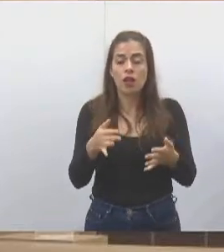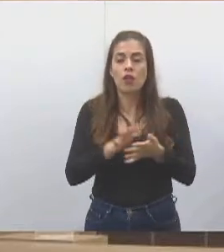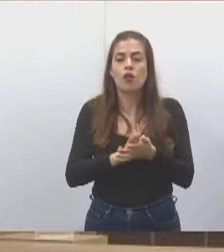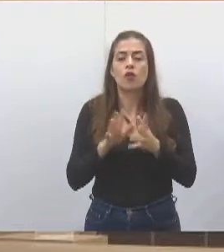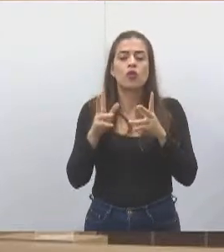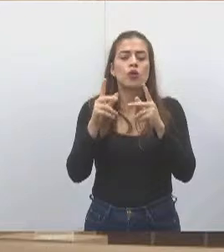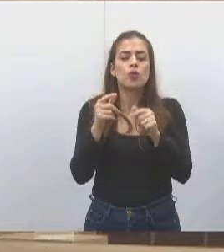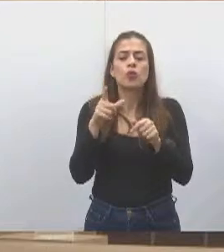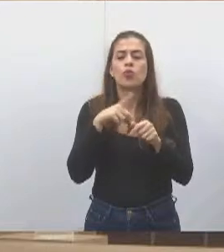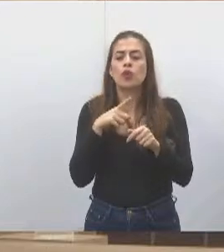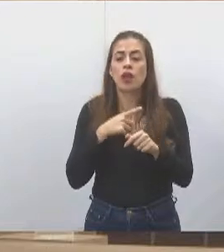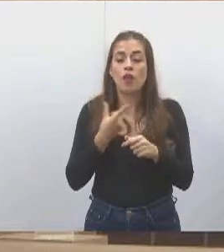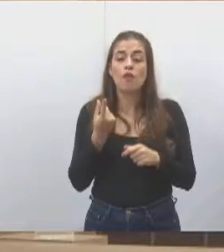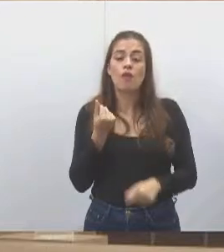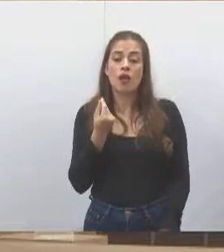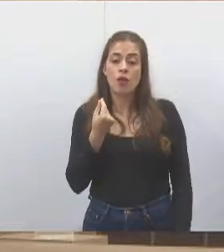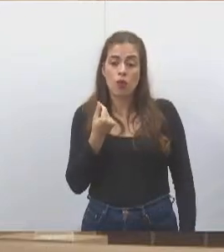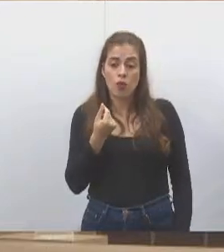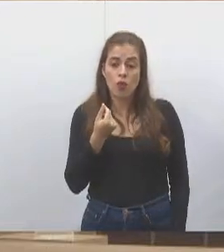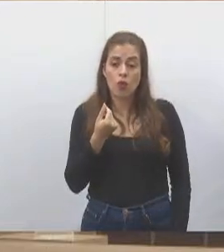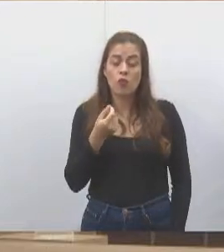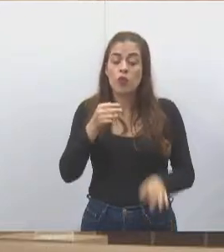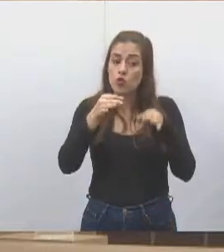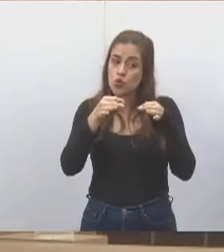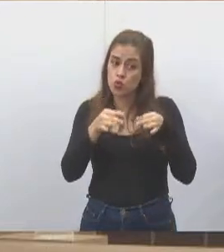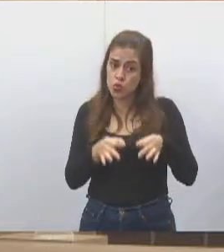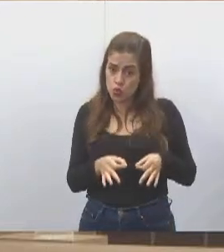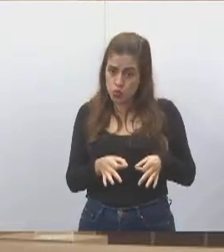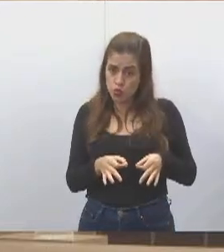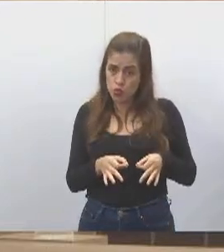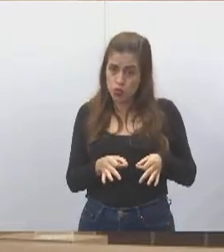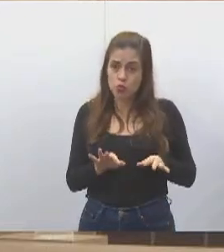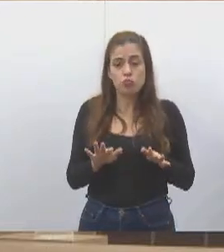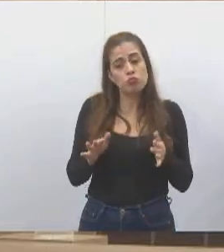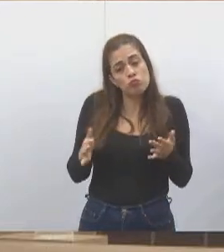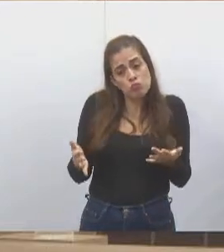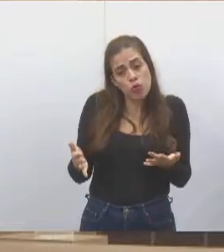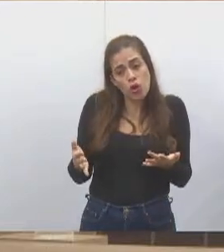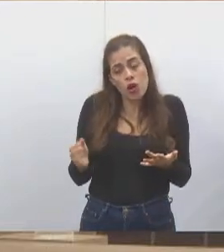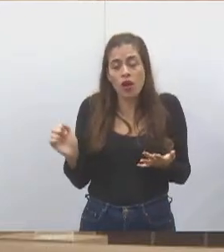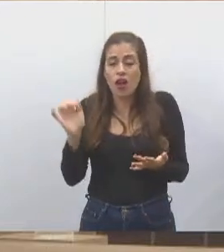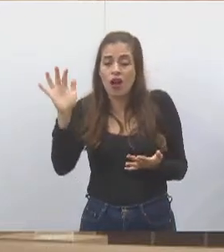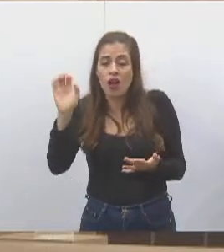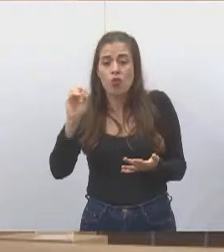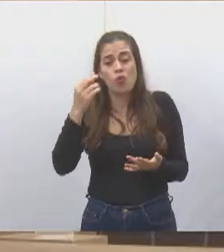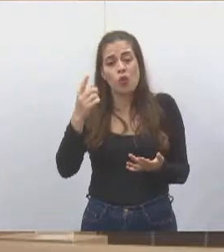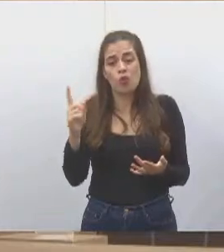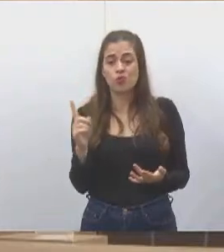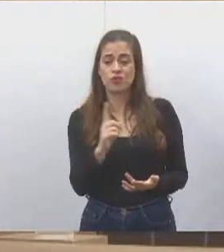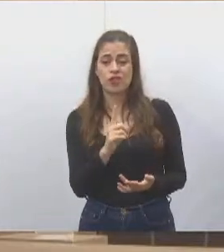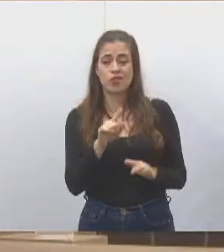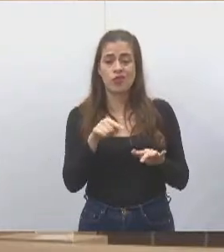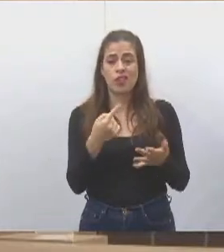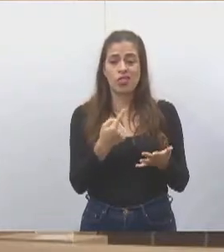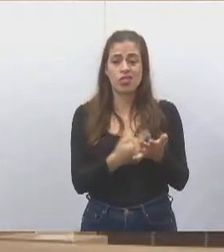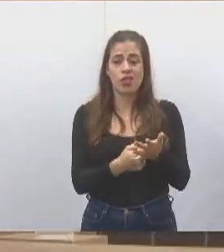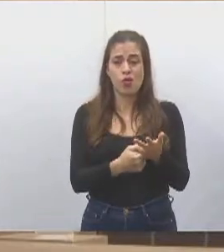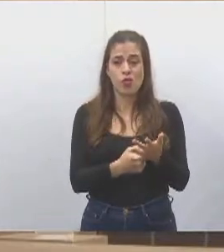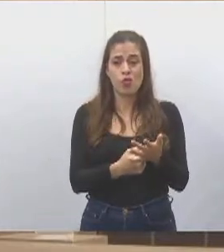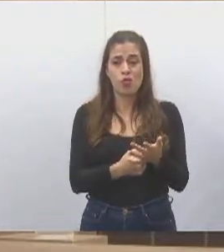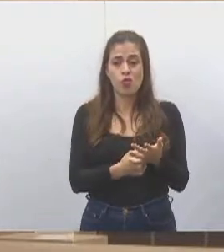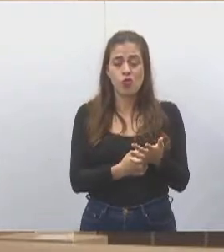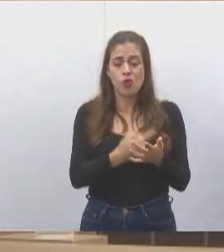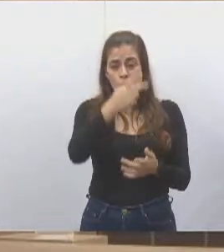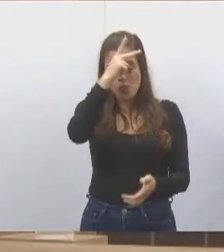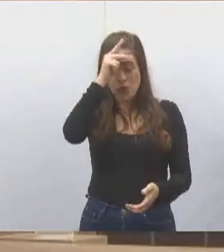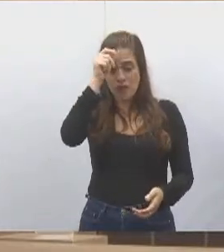tem um custo, desde que esse custo seja justo, caro ou não, aí é uma questão uma decisão de governo, de como